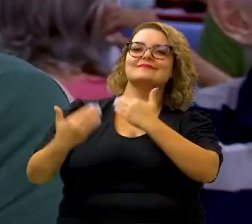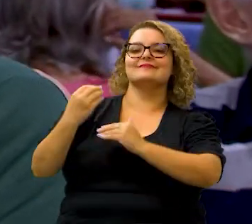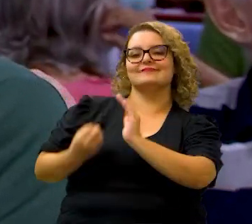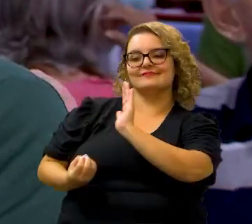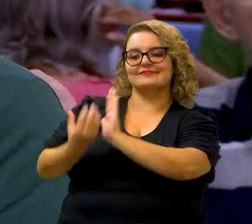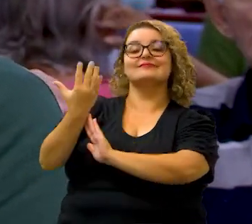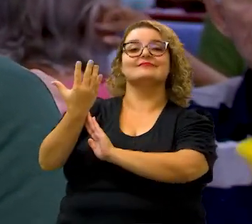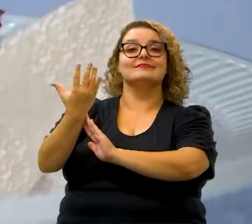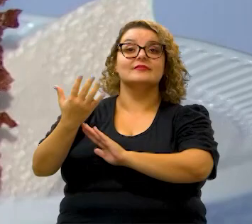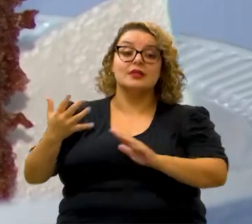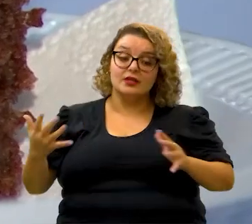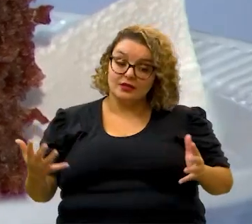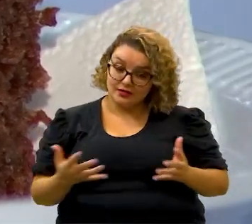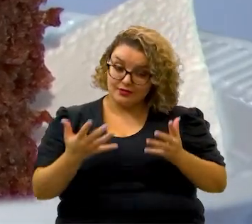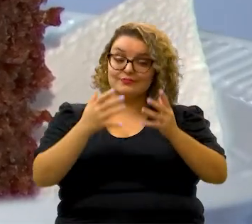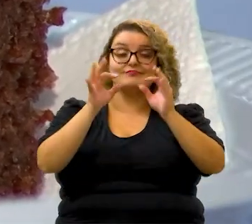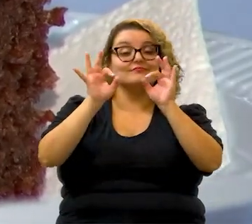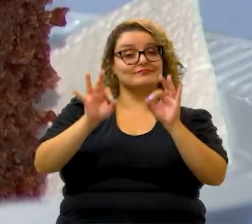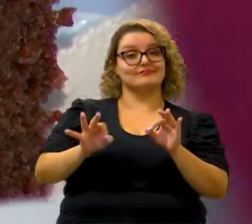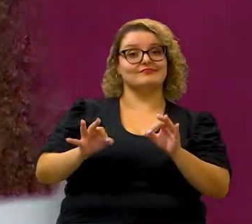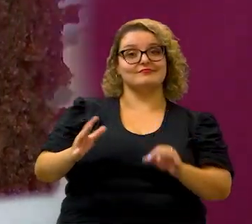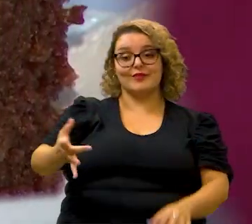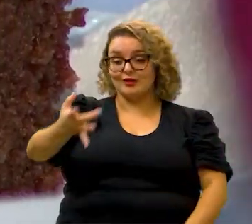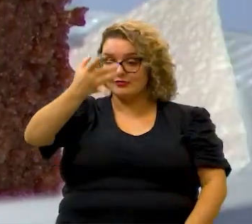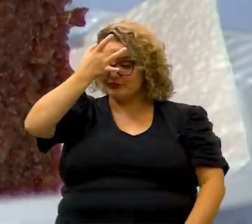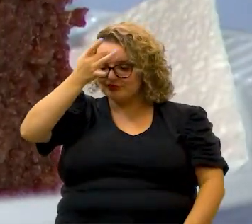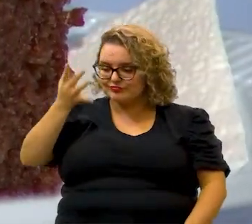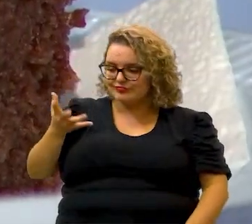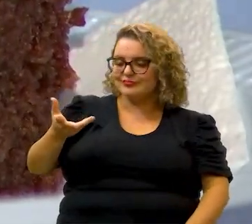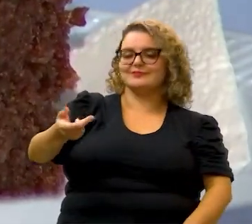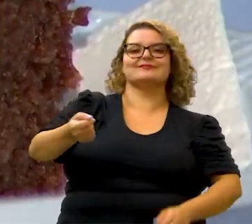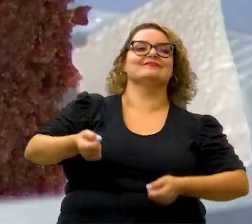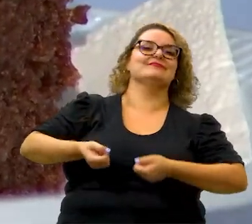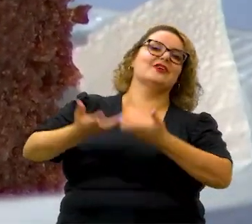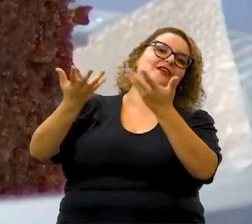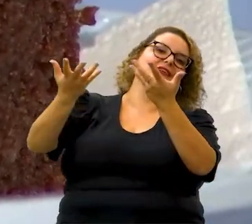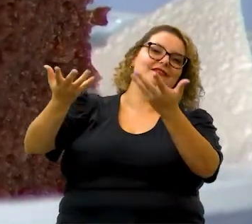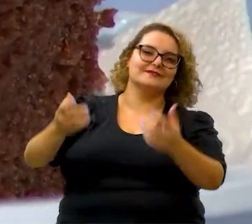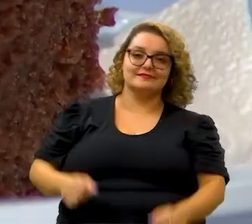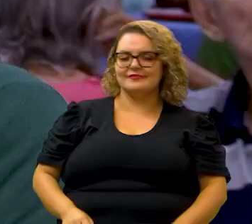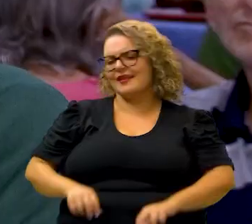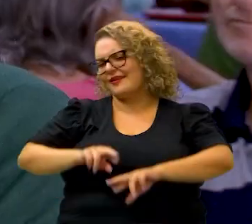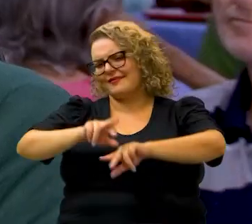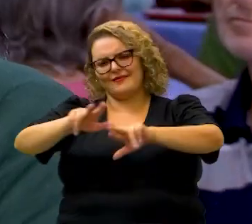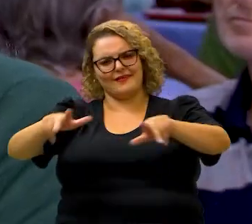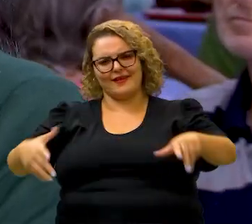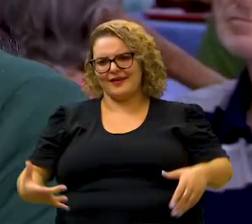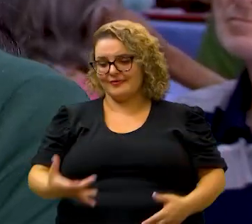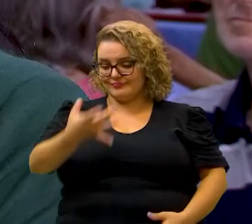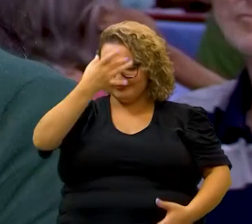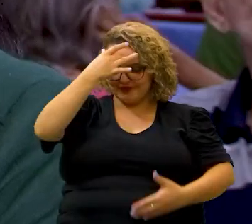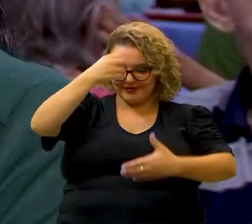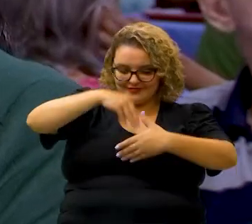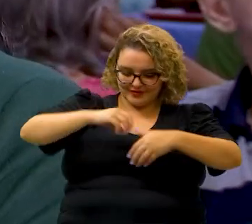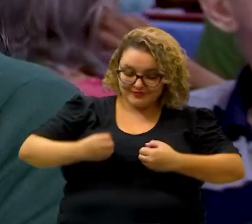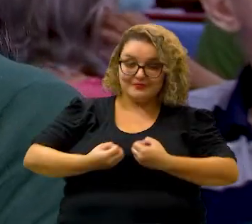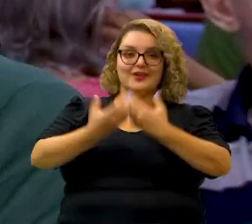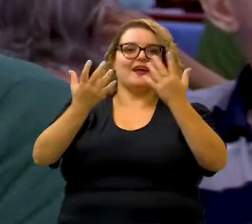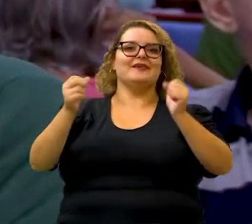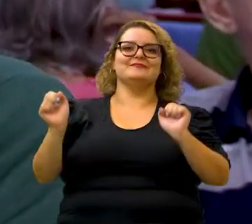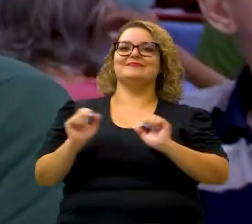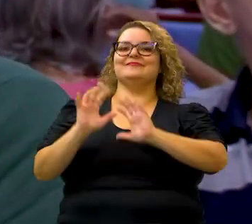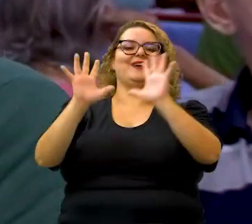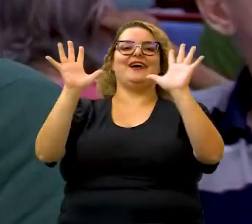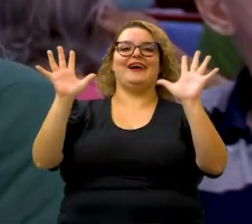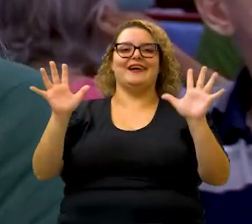as amizades, né? E com o estímulo certo, os talentos afloram. Tem várias que já têm o talento dentro de si, eu